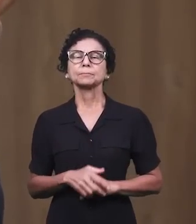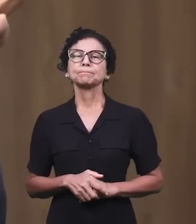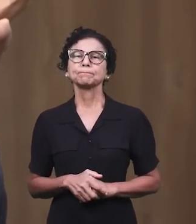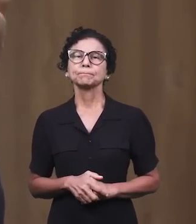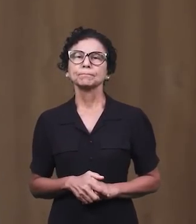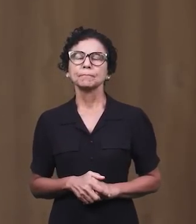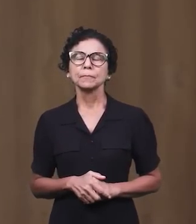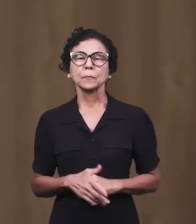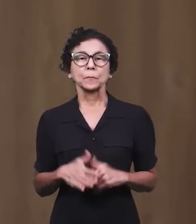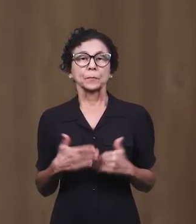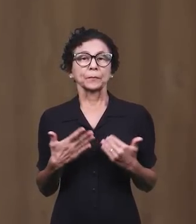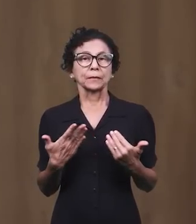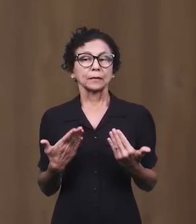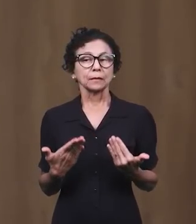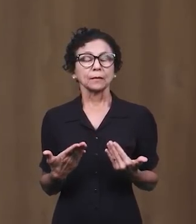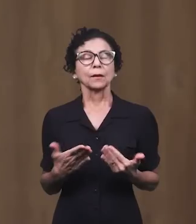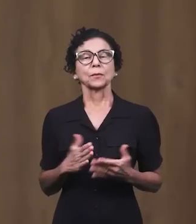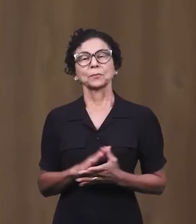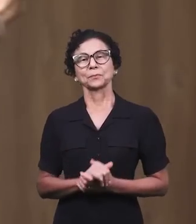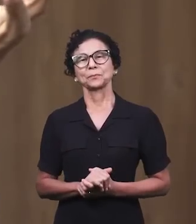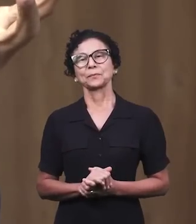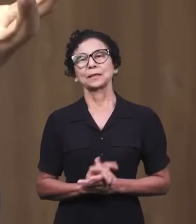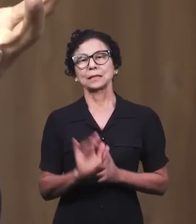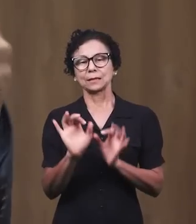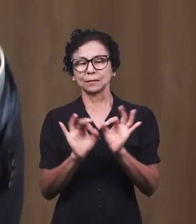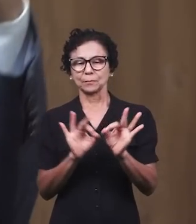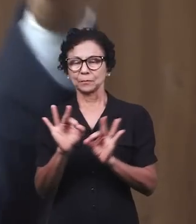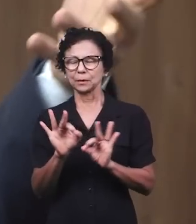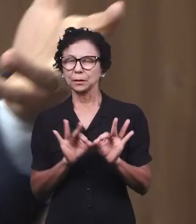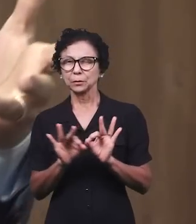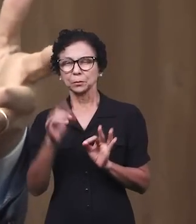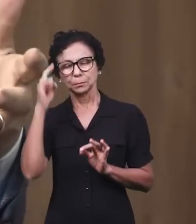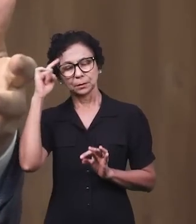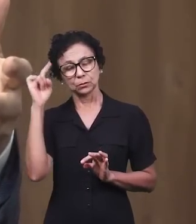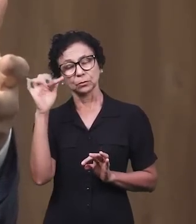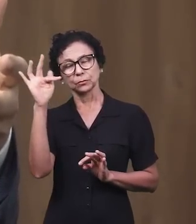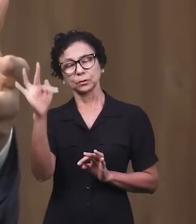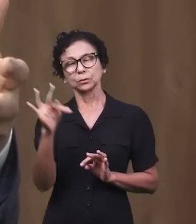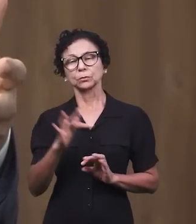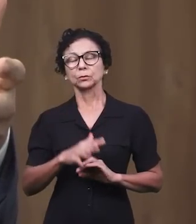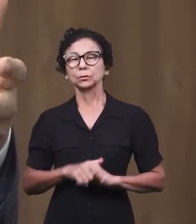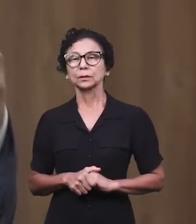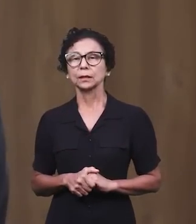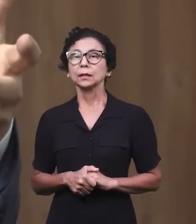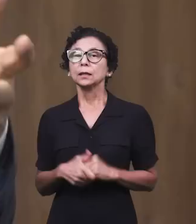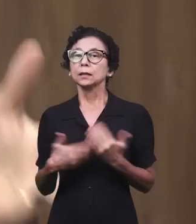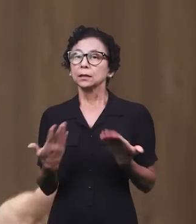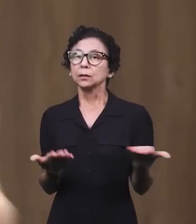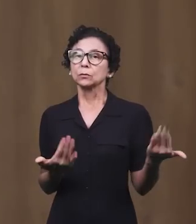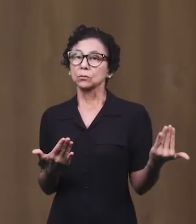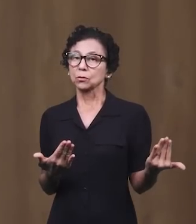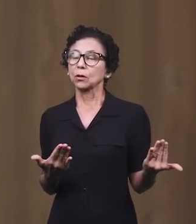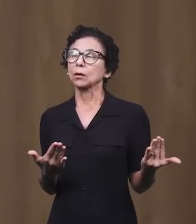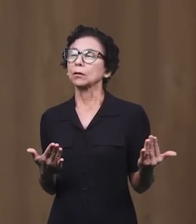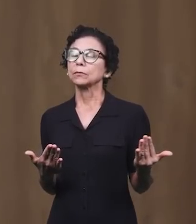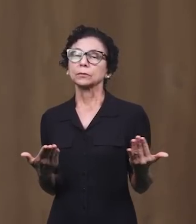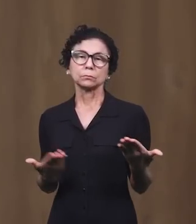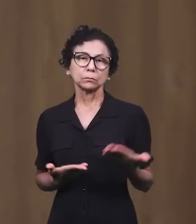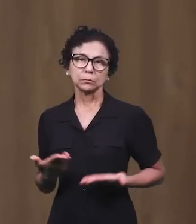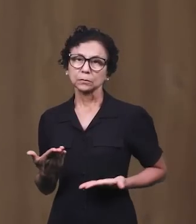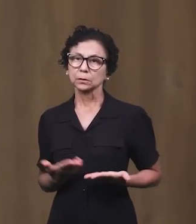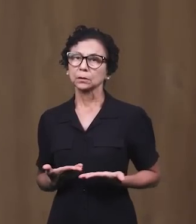do Senhor que tem esse cuidado, ele pode se tornar até uma bênção na vida de outras pessoas, ter condição até de ajudar